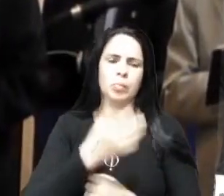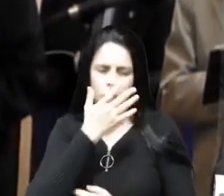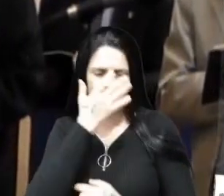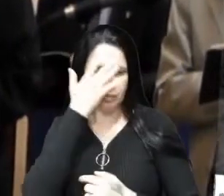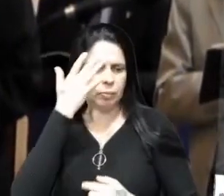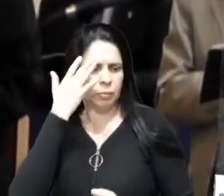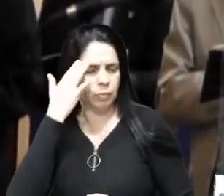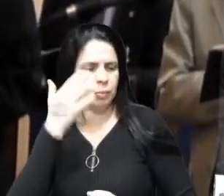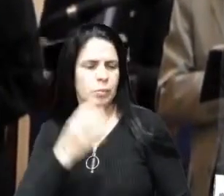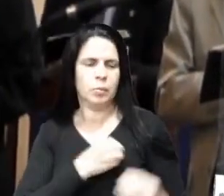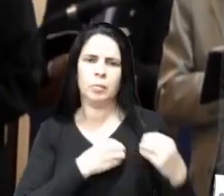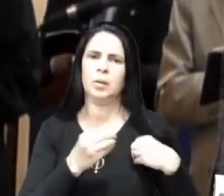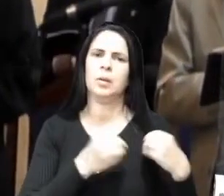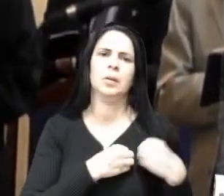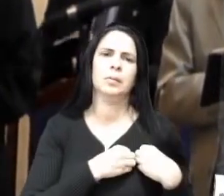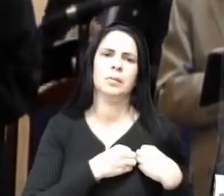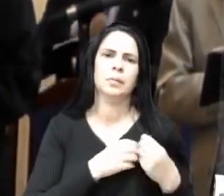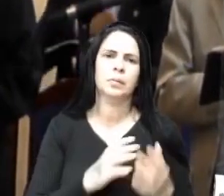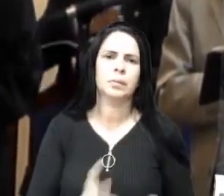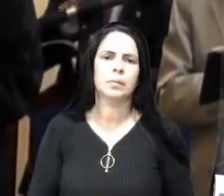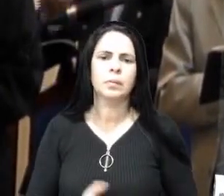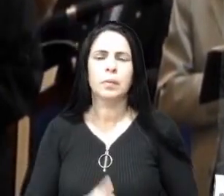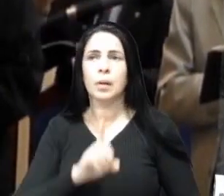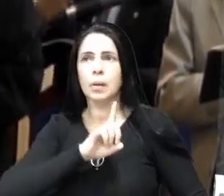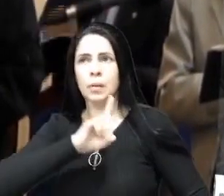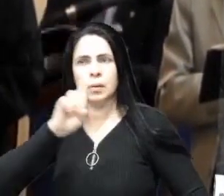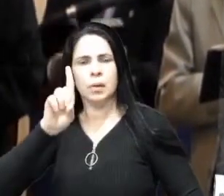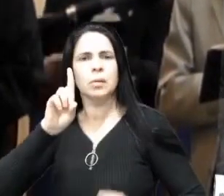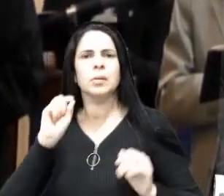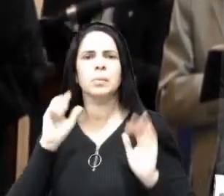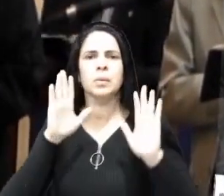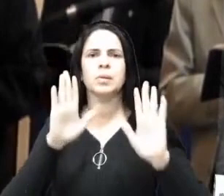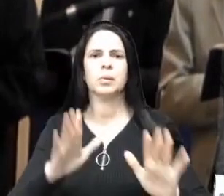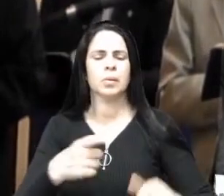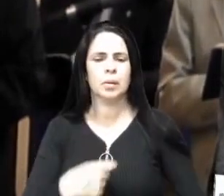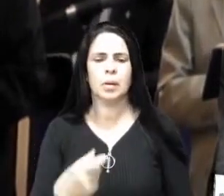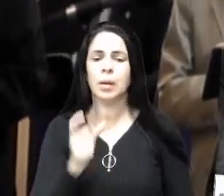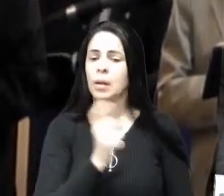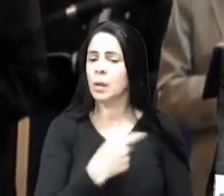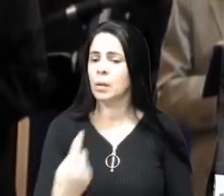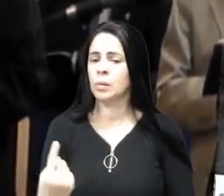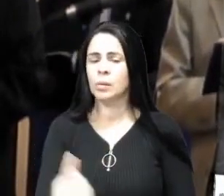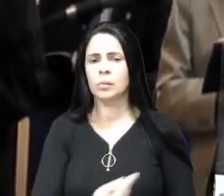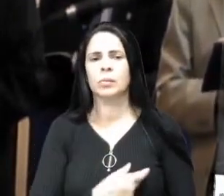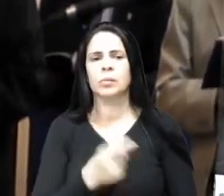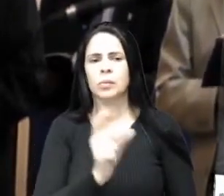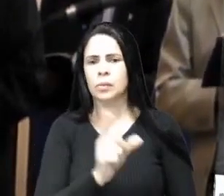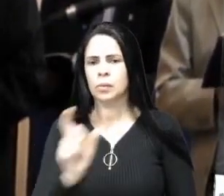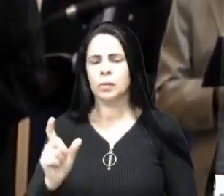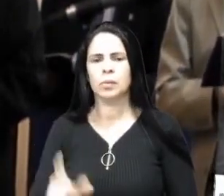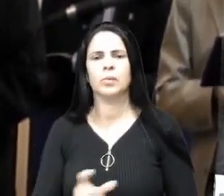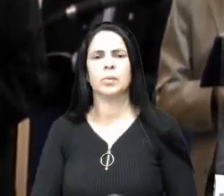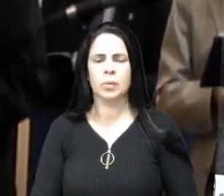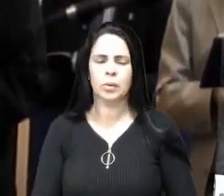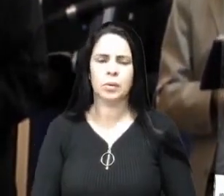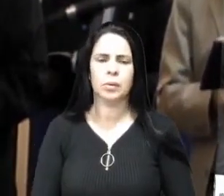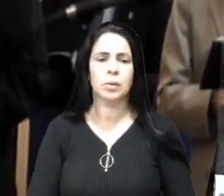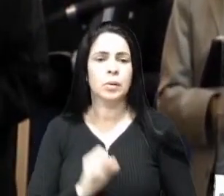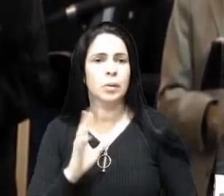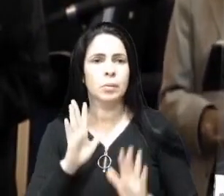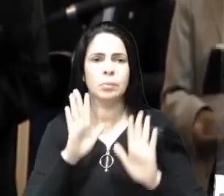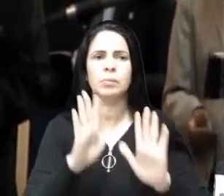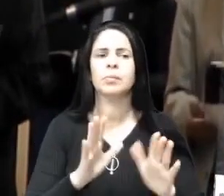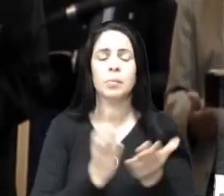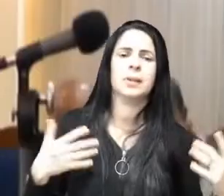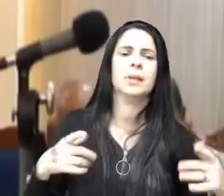a cada um de nós, porque sua palavra já é abençoada. Amém, meus irmãos? Esses dois versículos da Santa Palavra de